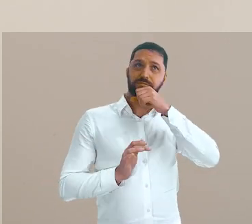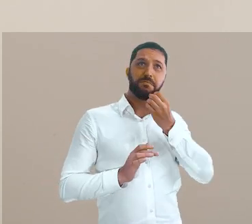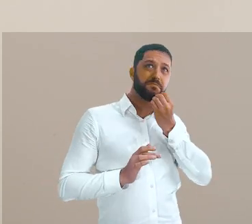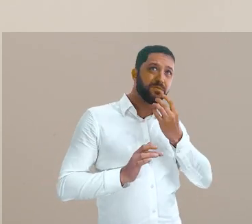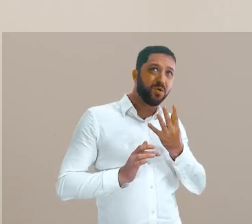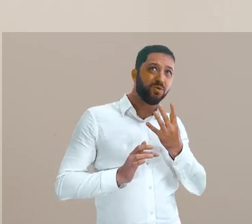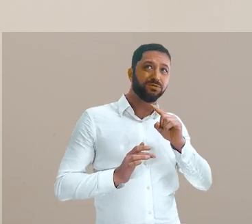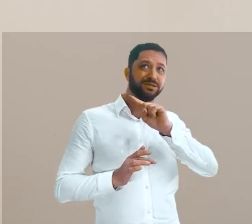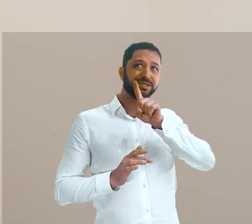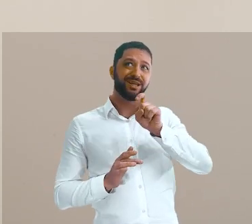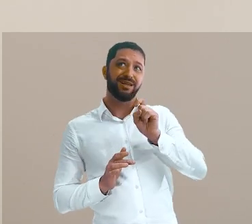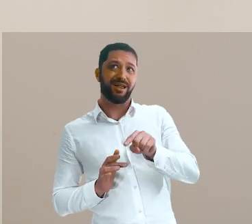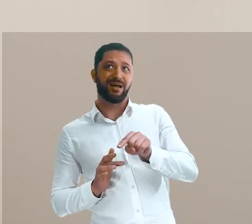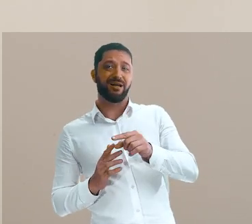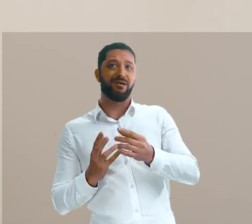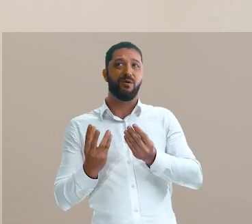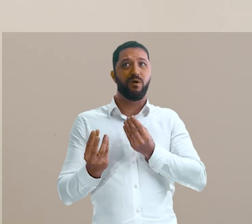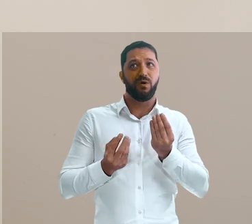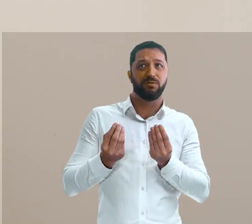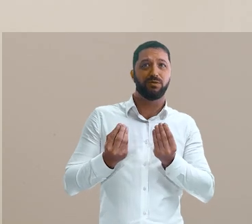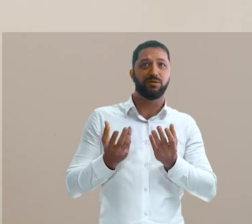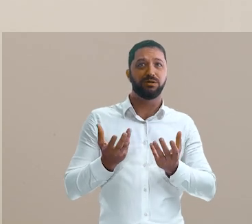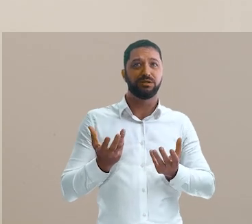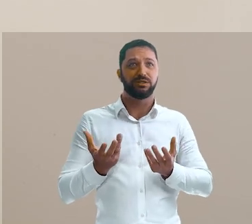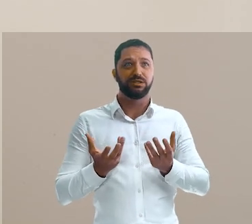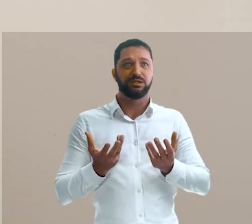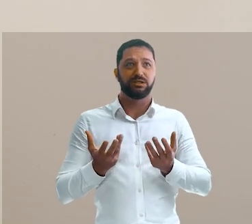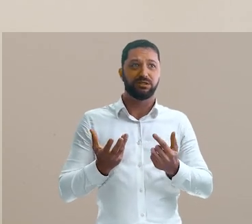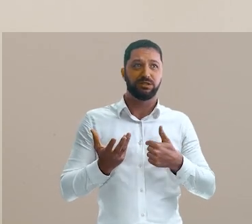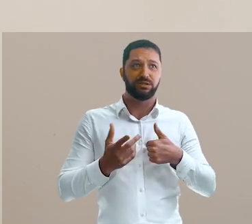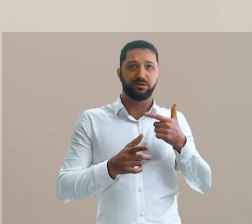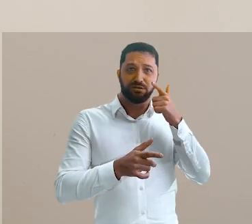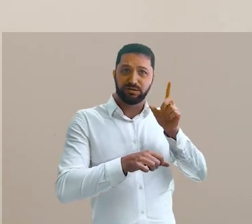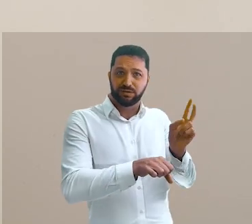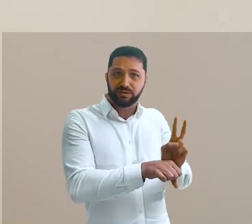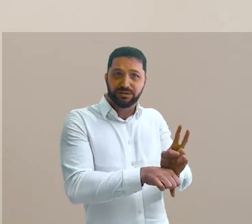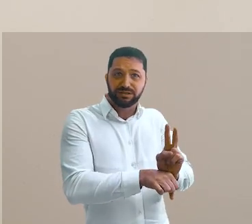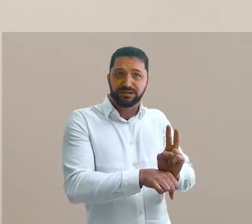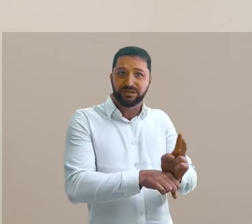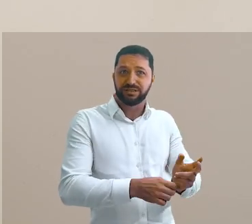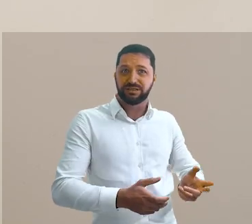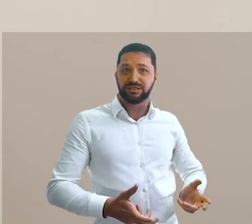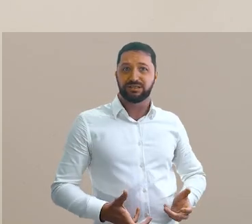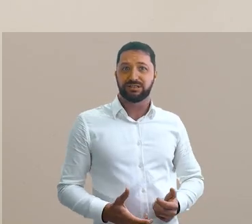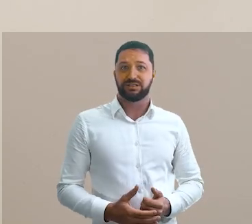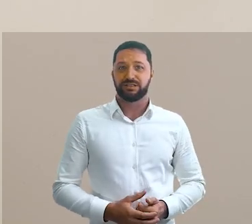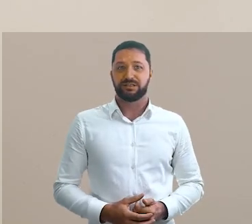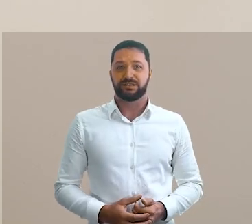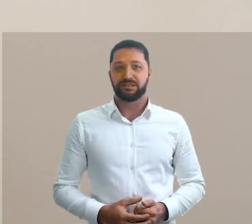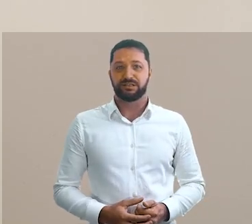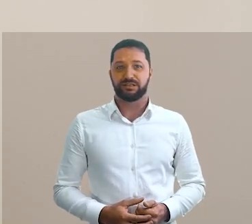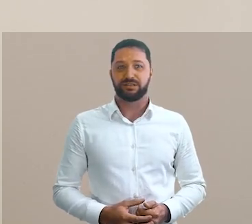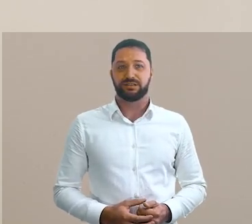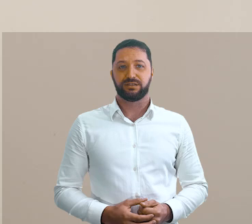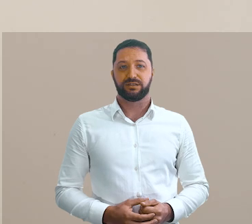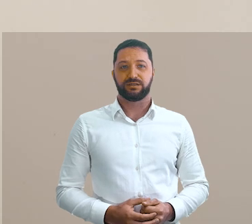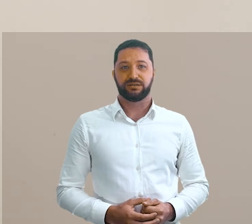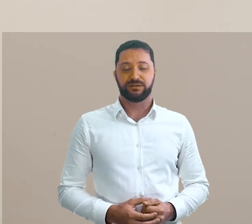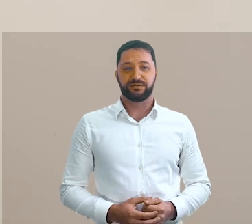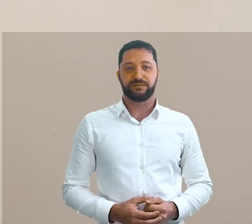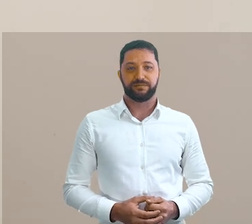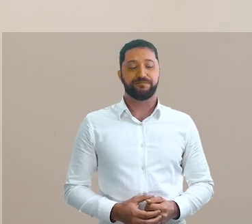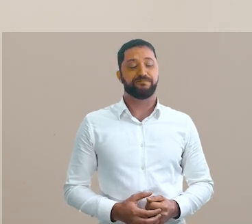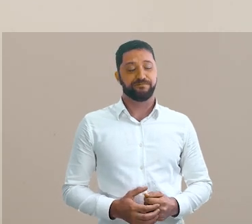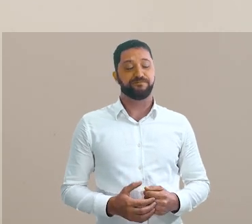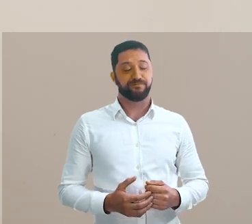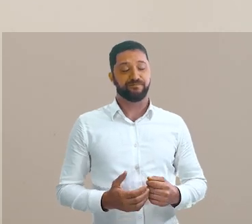será que eu vou ser um bom pai? Será que eu vou ser uma boa mãe? Como é que vai ser isso? Será que eu vou dar conta?